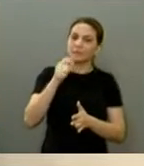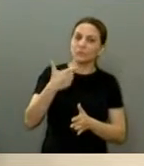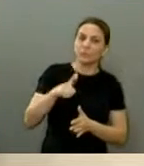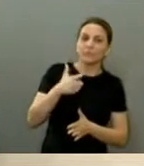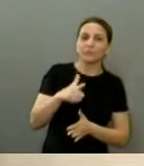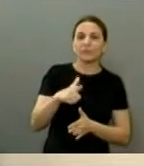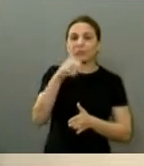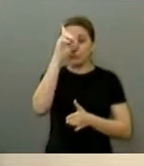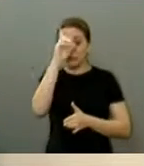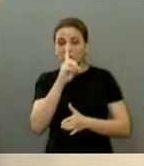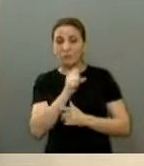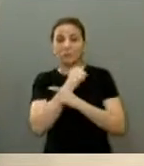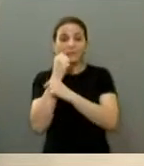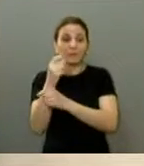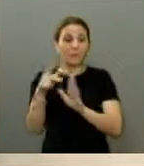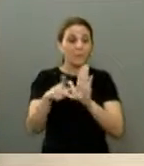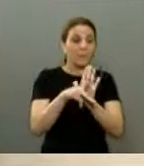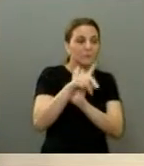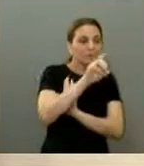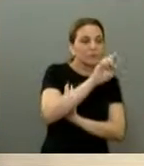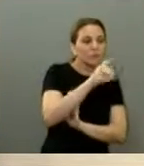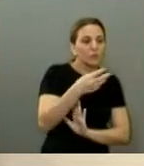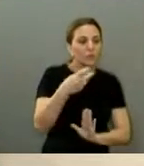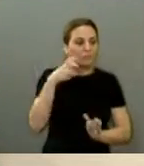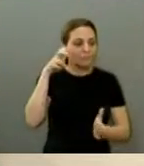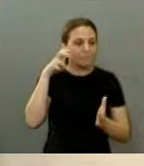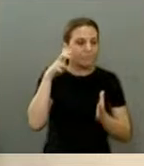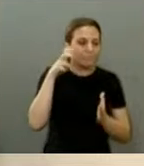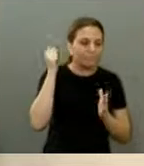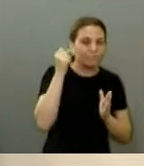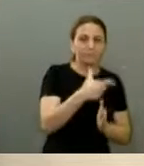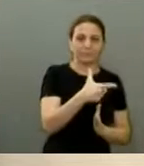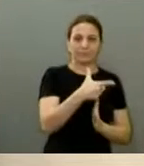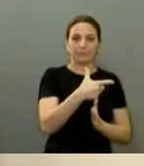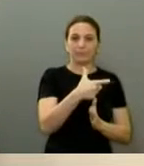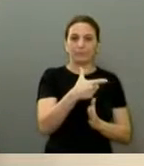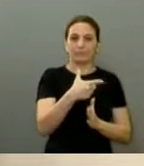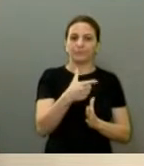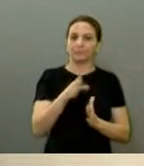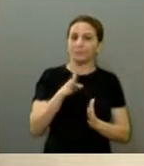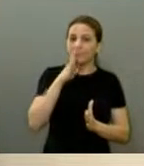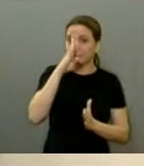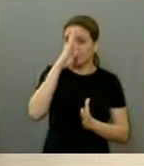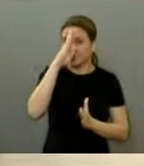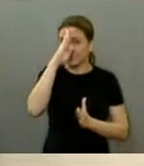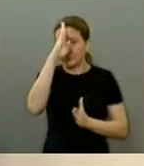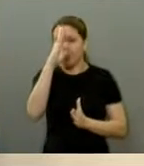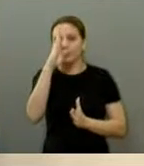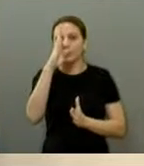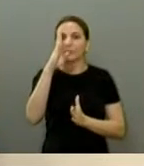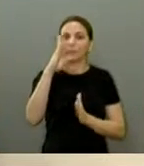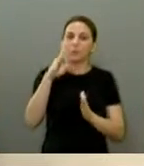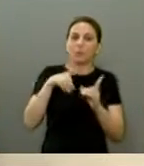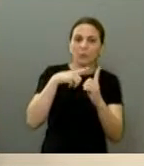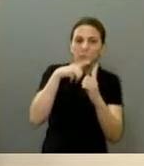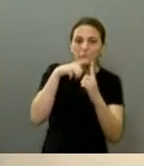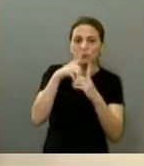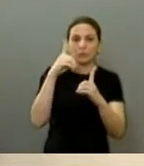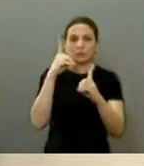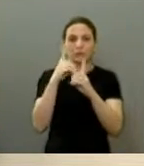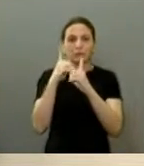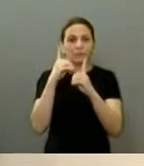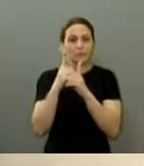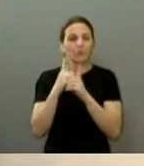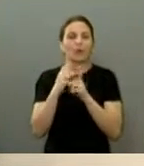o direito de defesa a quem está sendo acusado. Tá, eu acho que isso é o princípio da democracia, porque isso amanhã pode acontecer com a